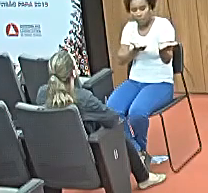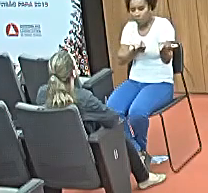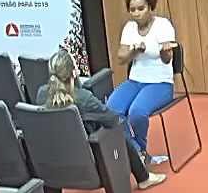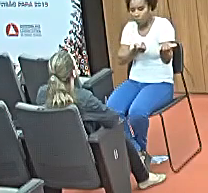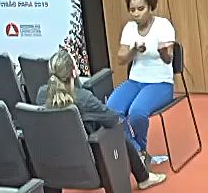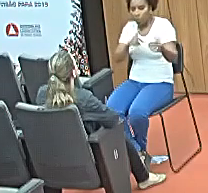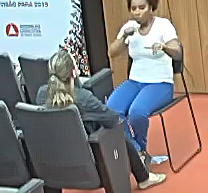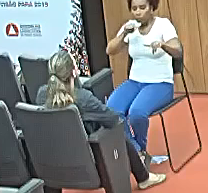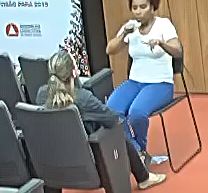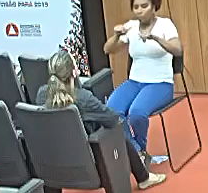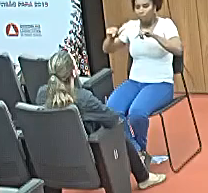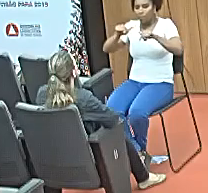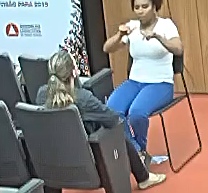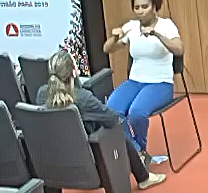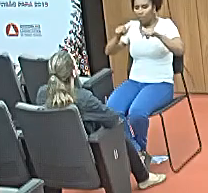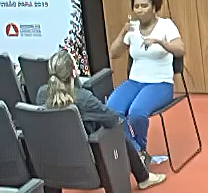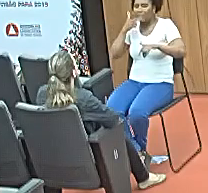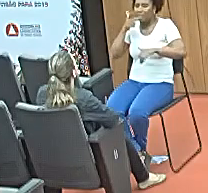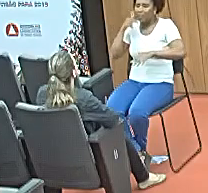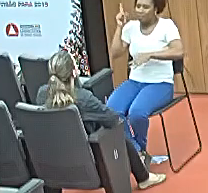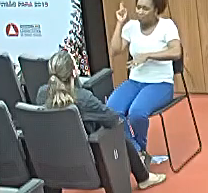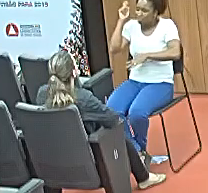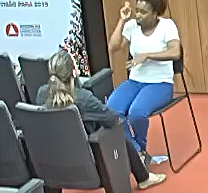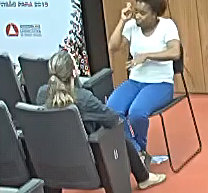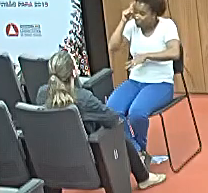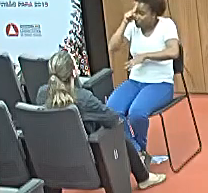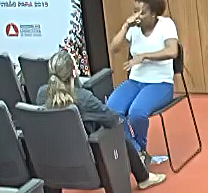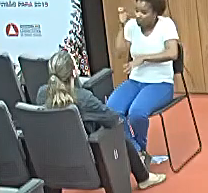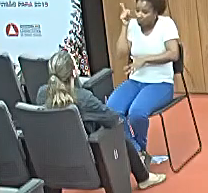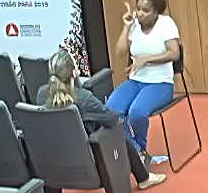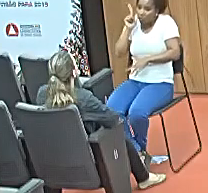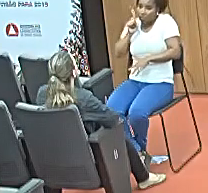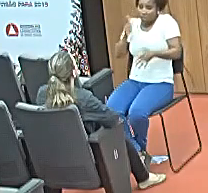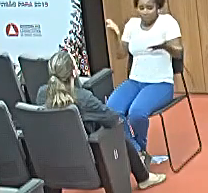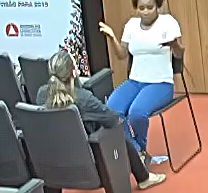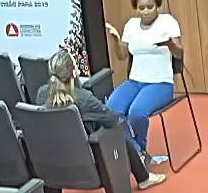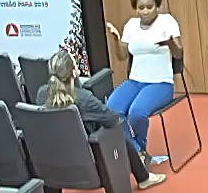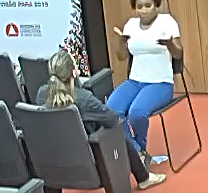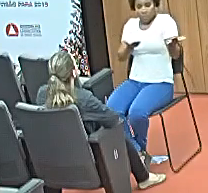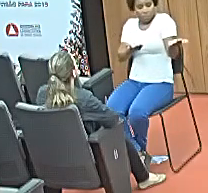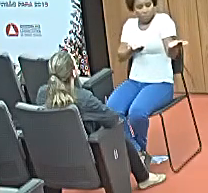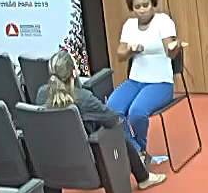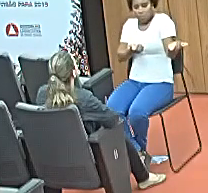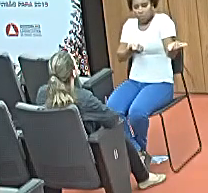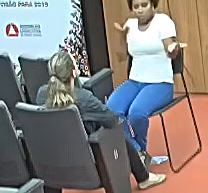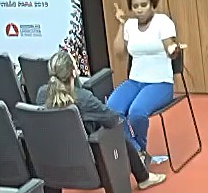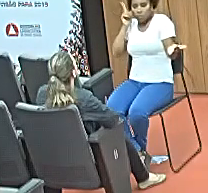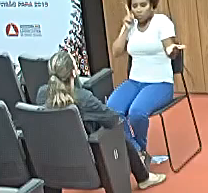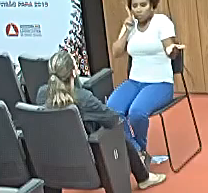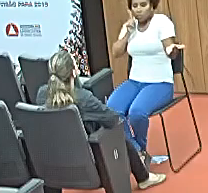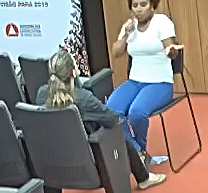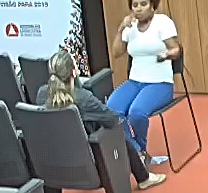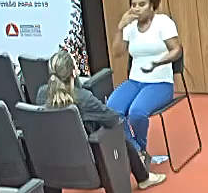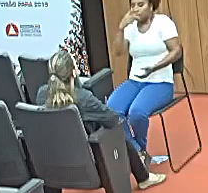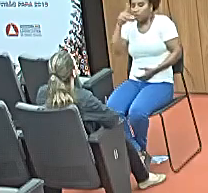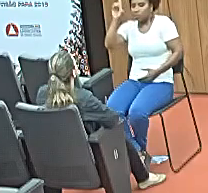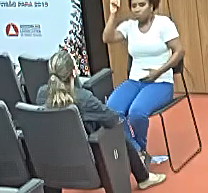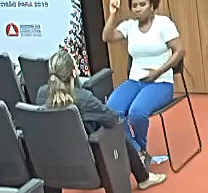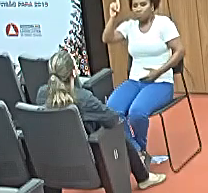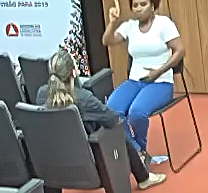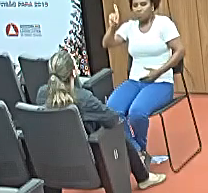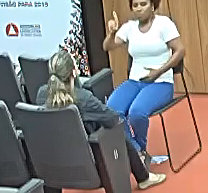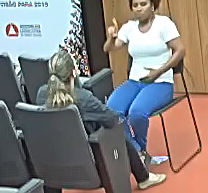esta é uma grande dificuldade em vida hoje nem esses adolescentes que tiveram seus direitos violados